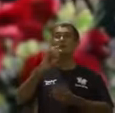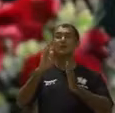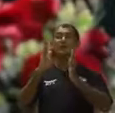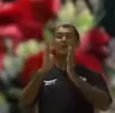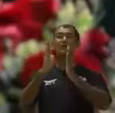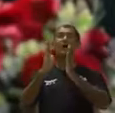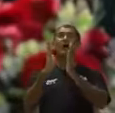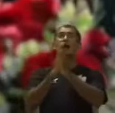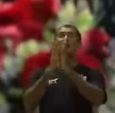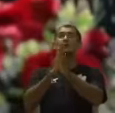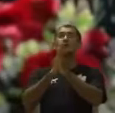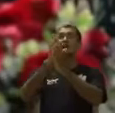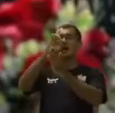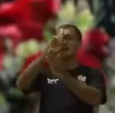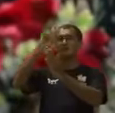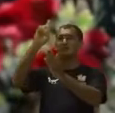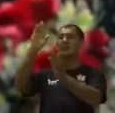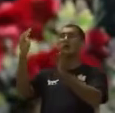pulmões racharem?